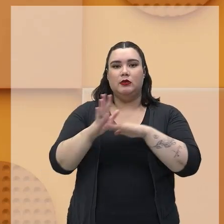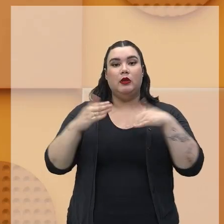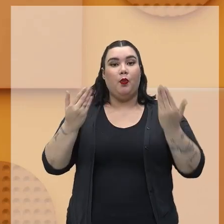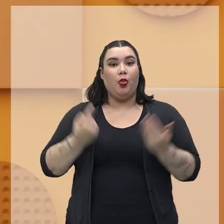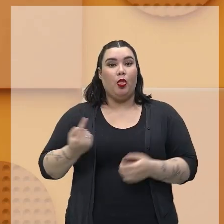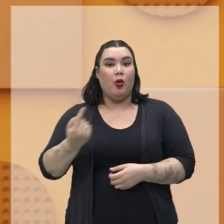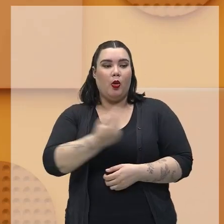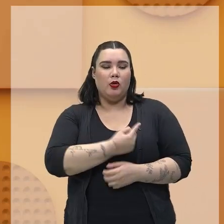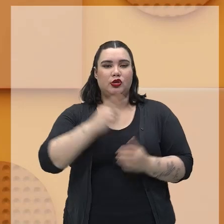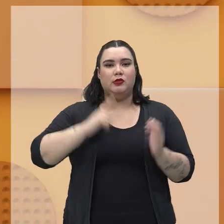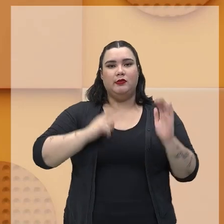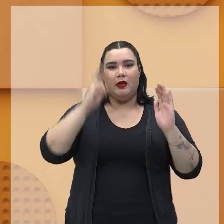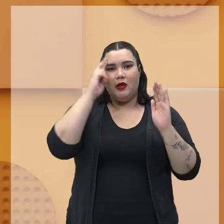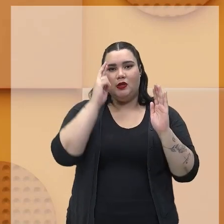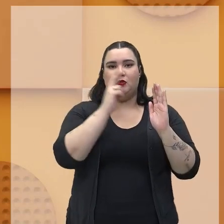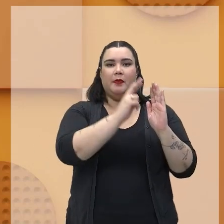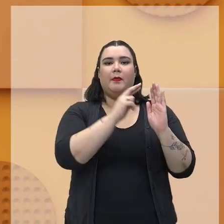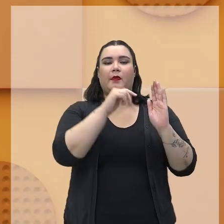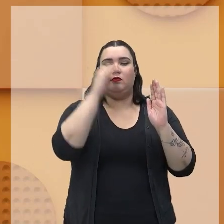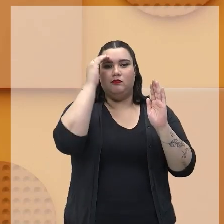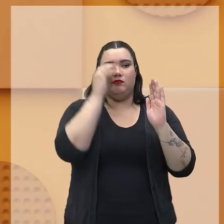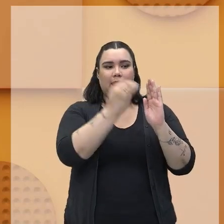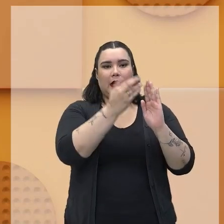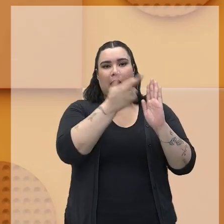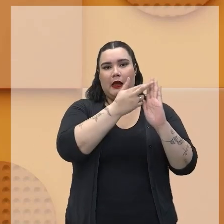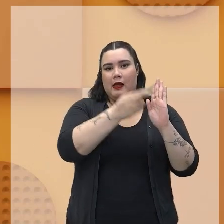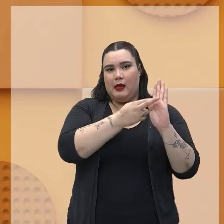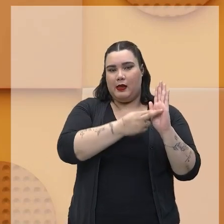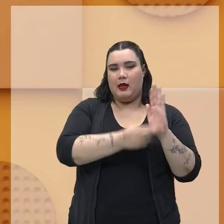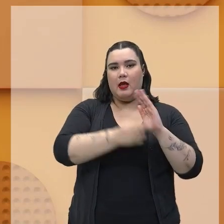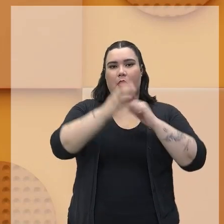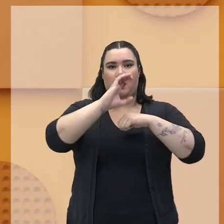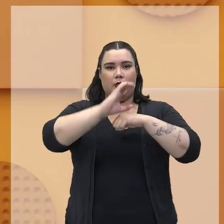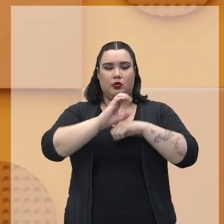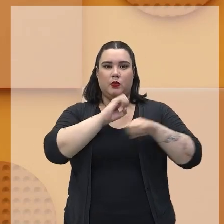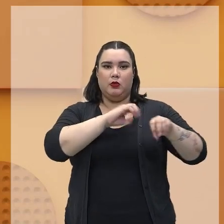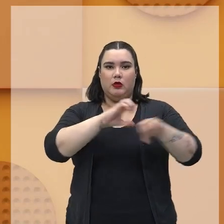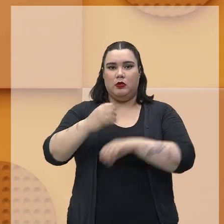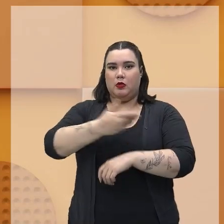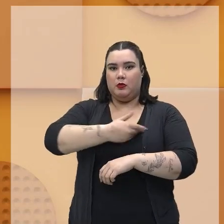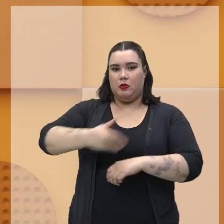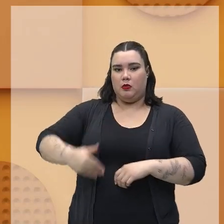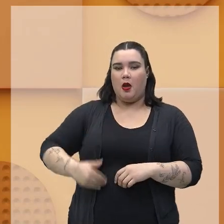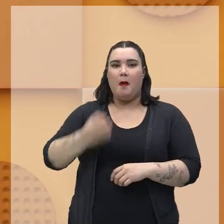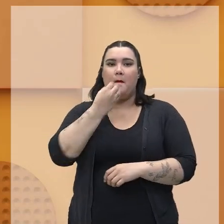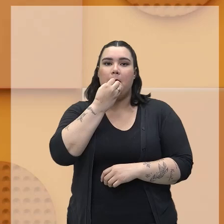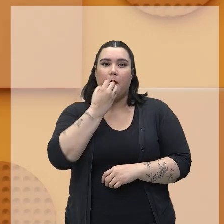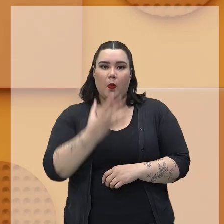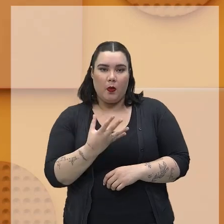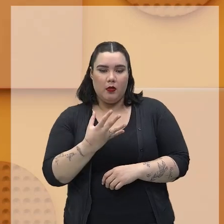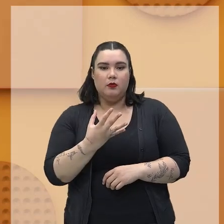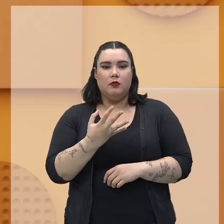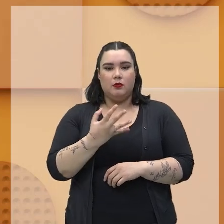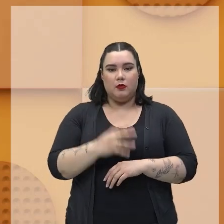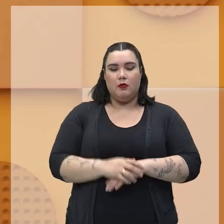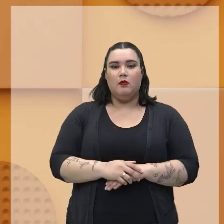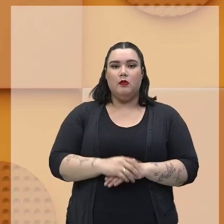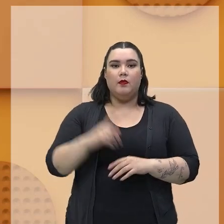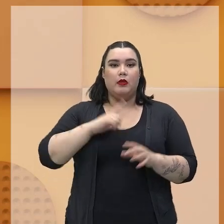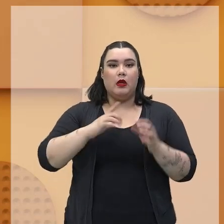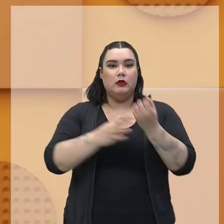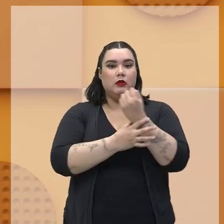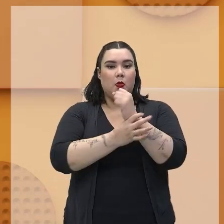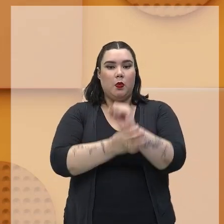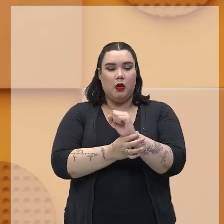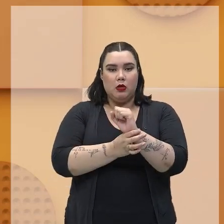cidadania, ou melhor, que a Constituição deu para a gente, que é o direito de uma educação pública e de qualidade, direito à segurança pública